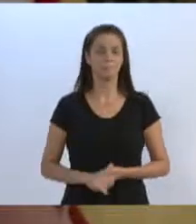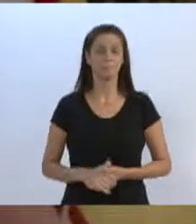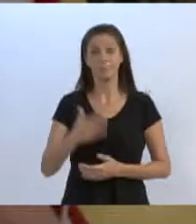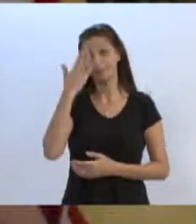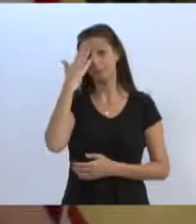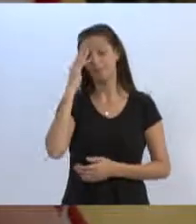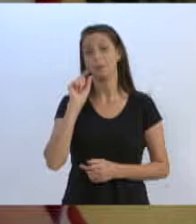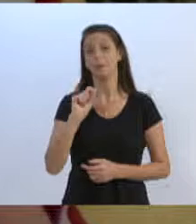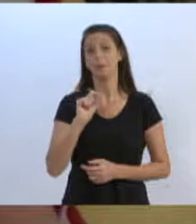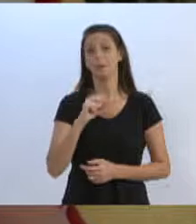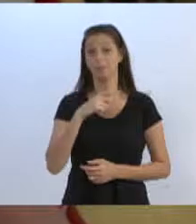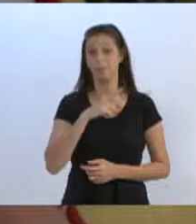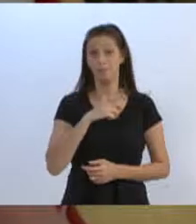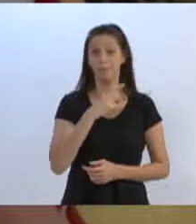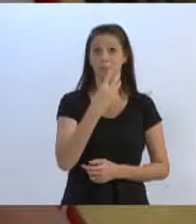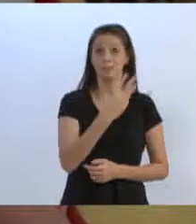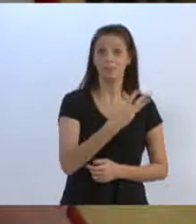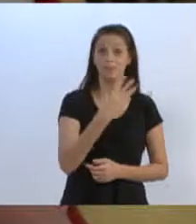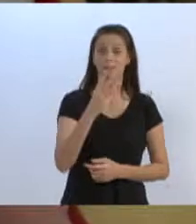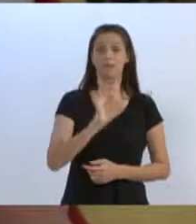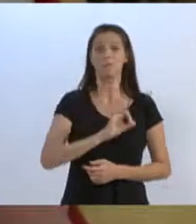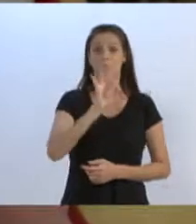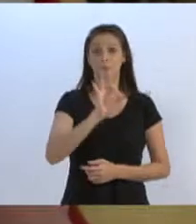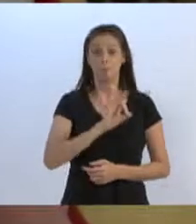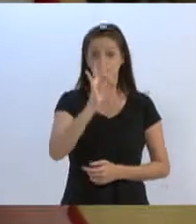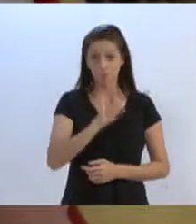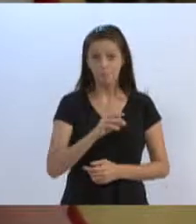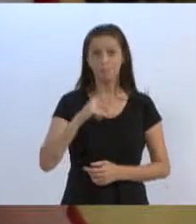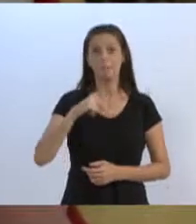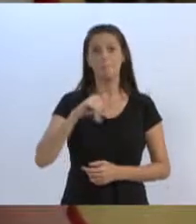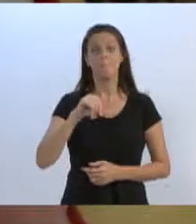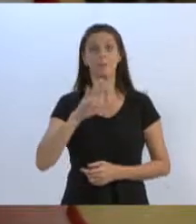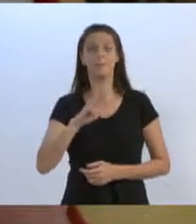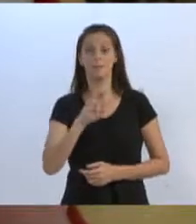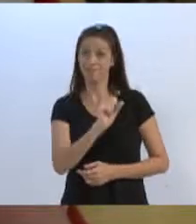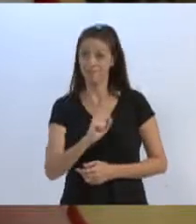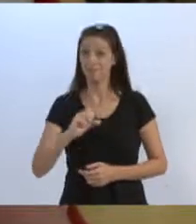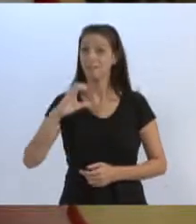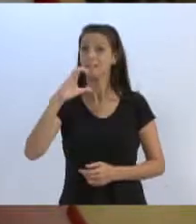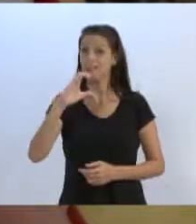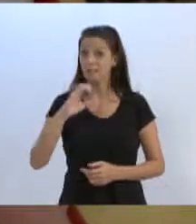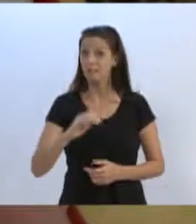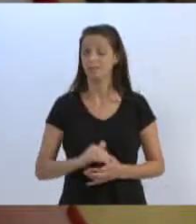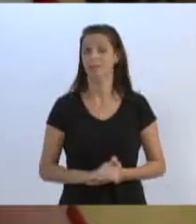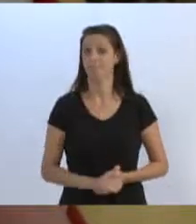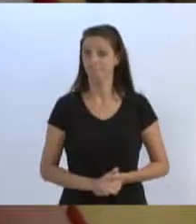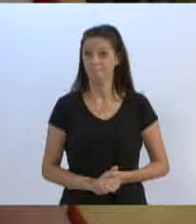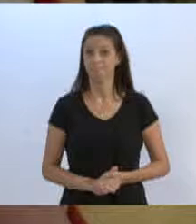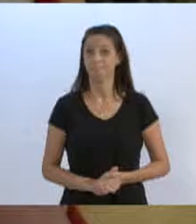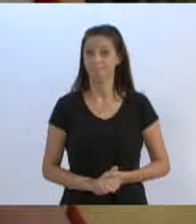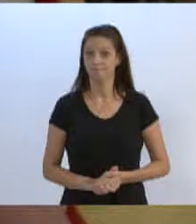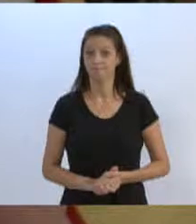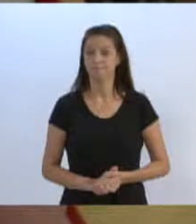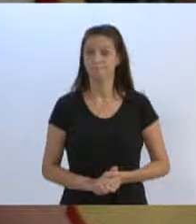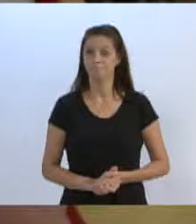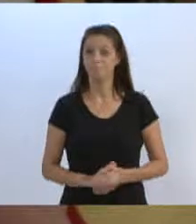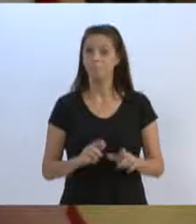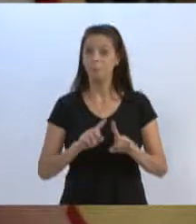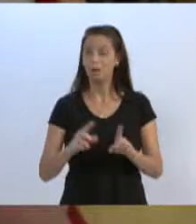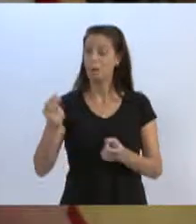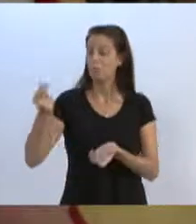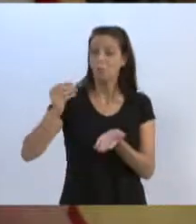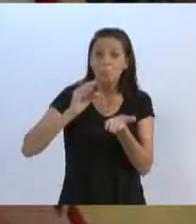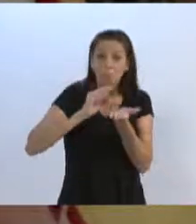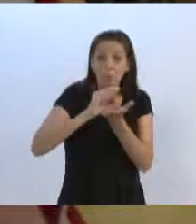Blumenau tem 33% do PIB de Santa Catarina, vereador Adriano Pereira, e recebeu